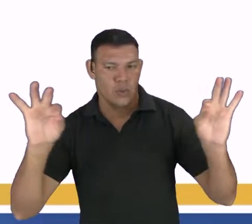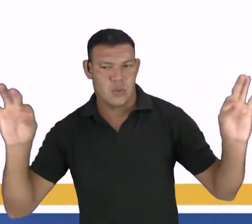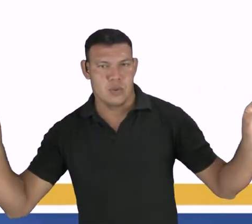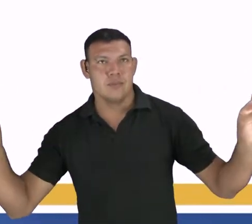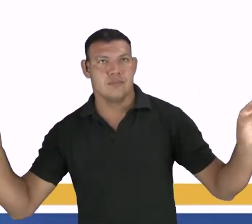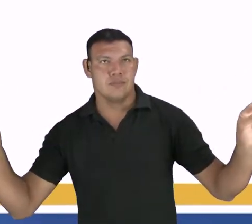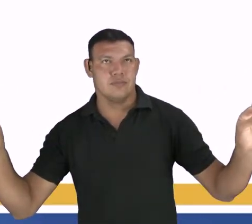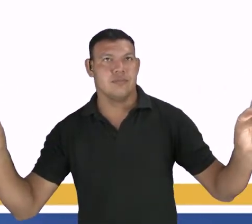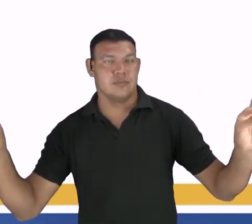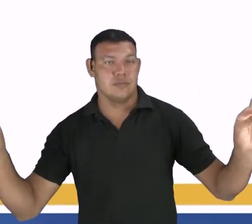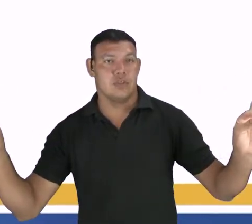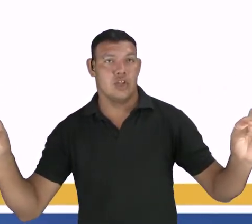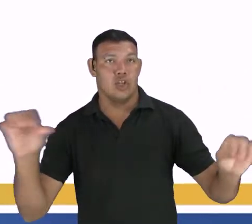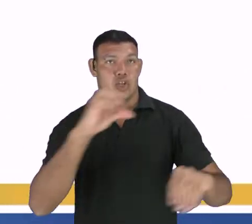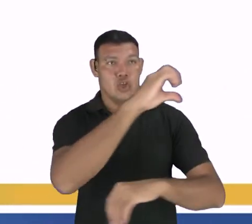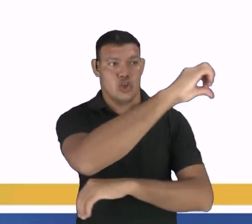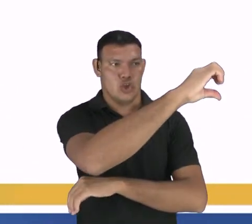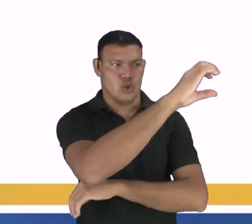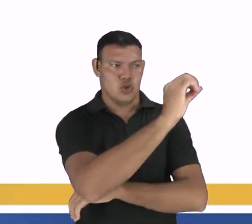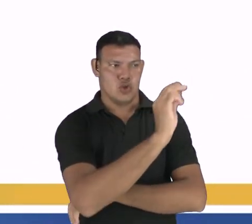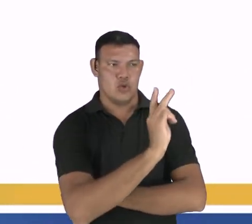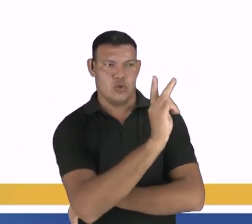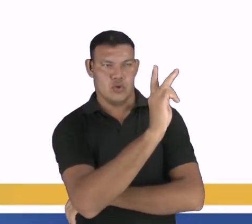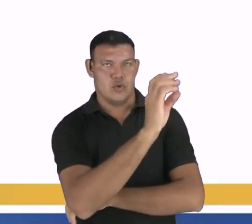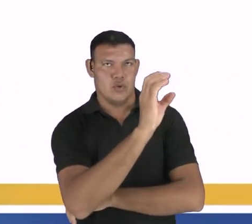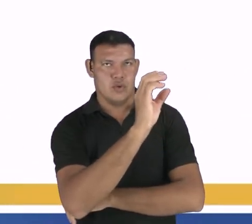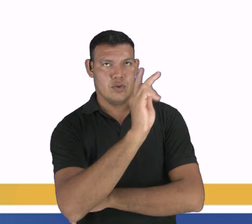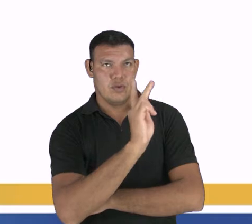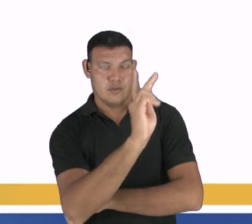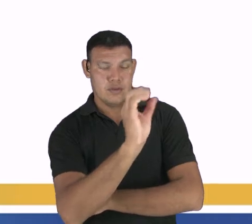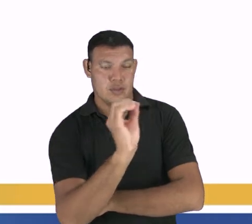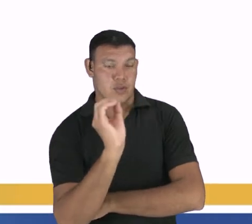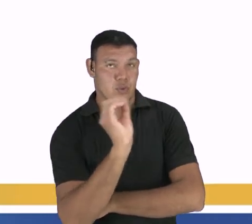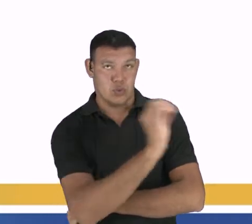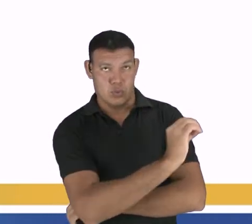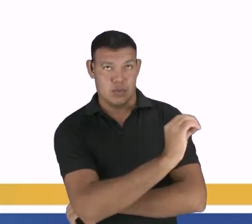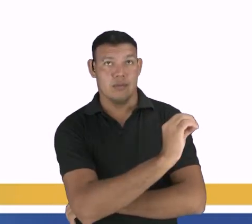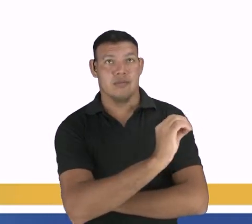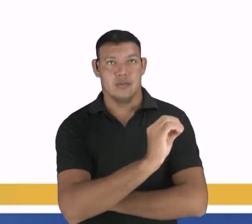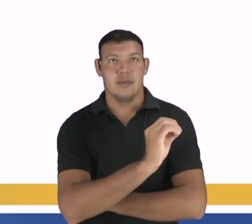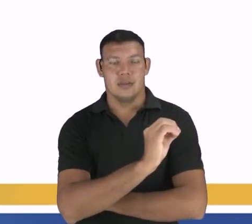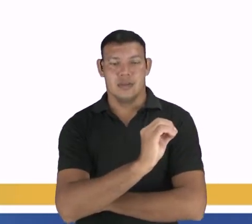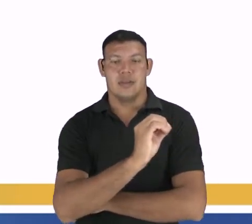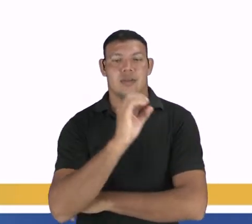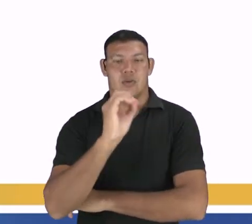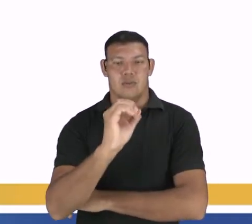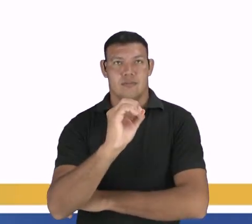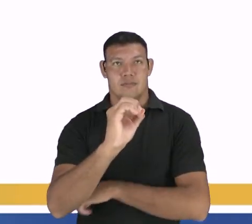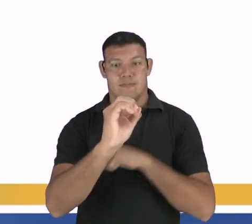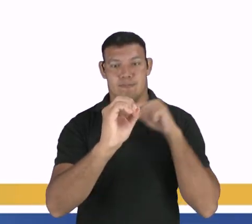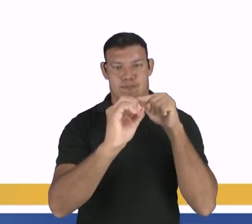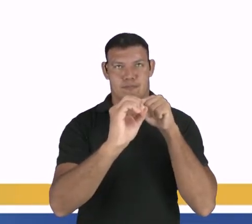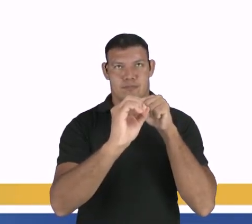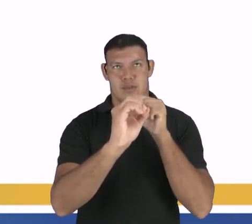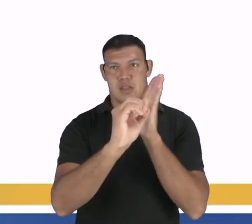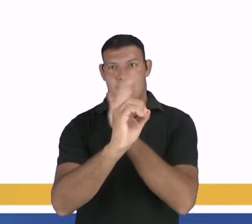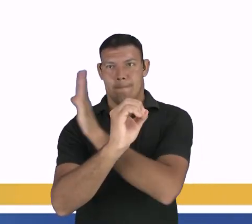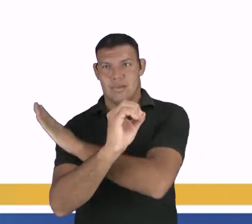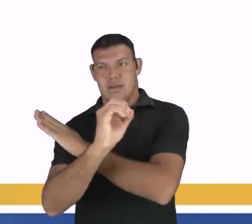oeste, né? Nós temos o nosso zero aí para situar, e nós temos 50 quilômetros a